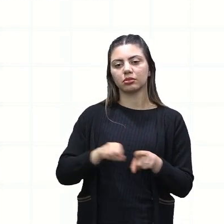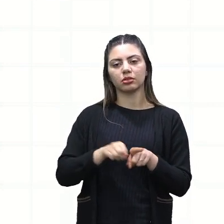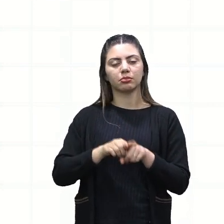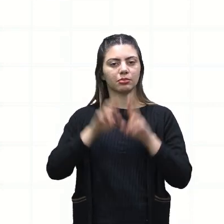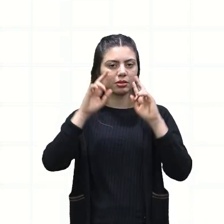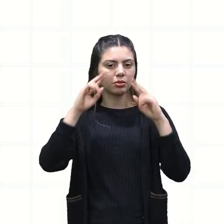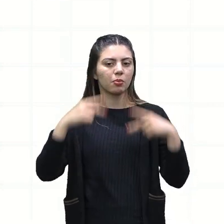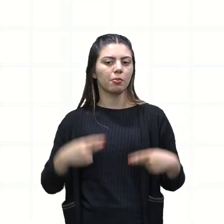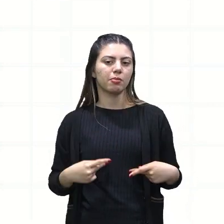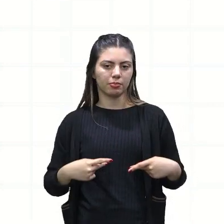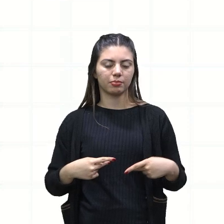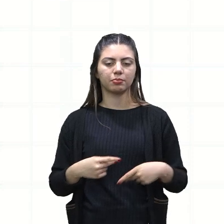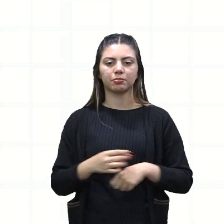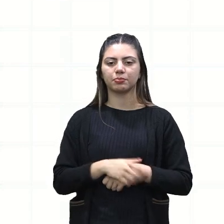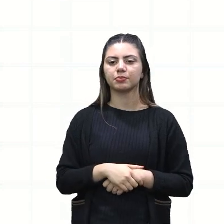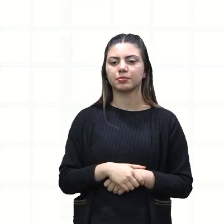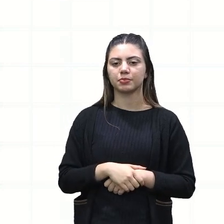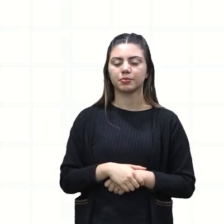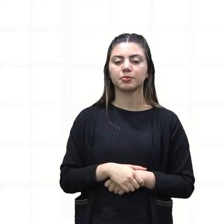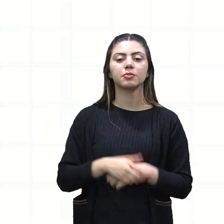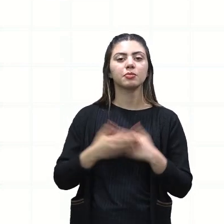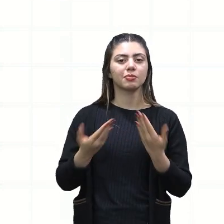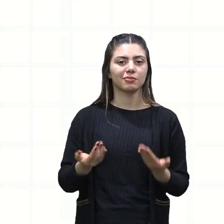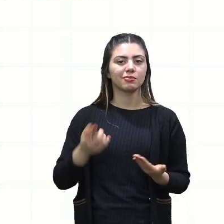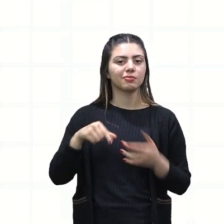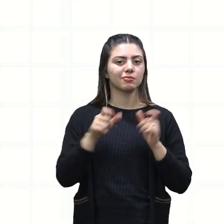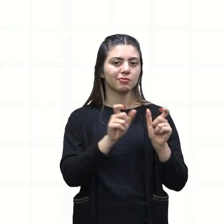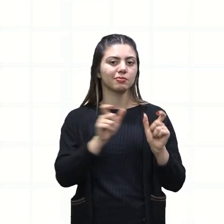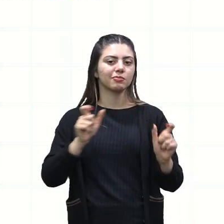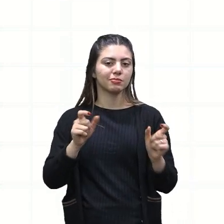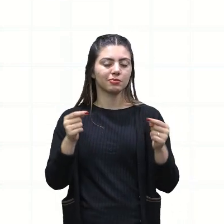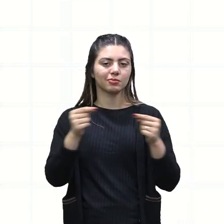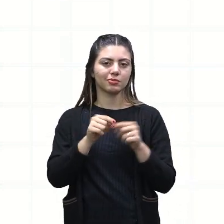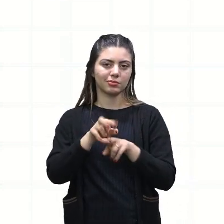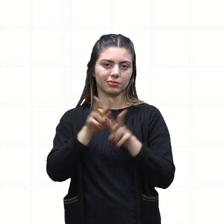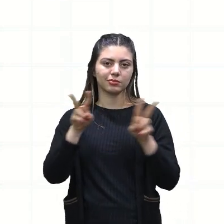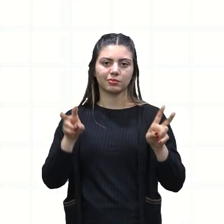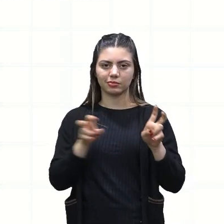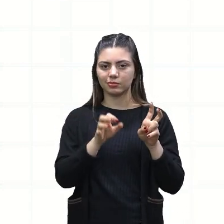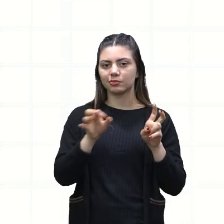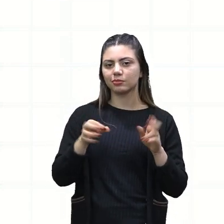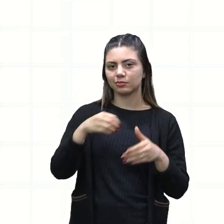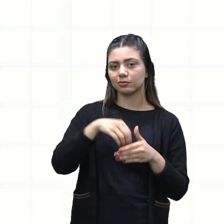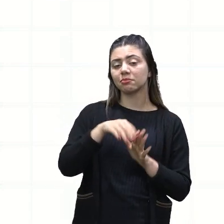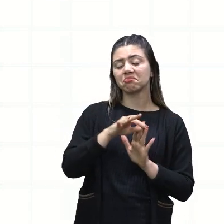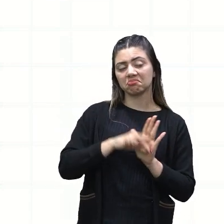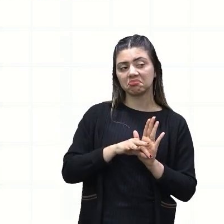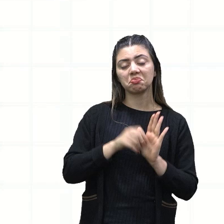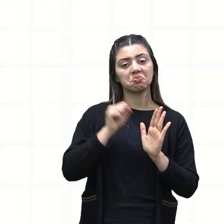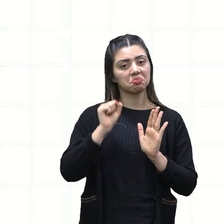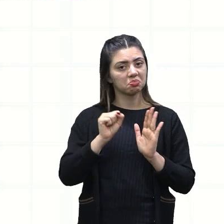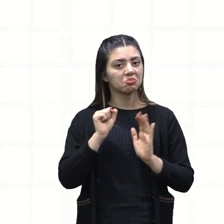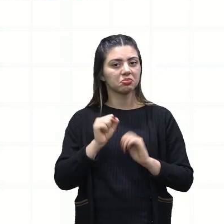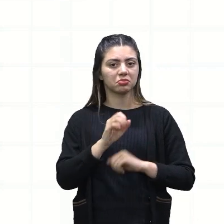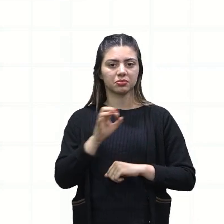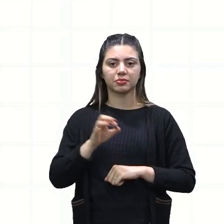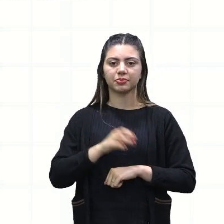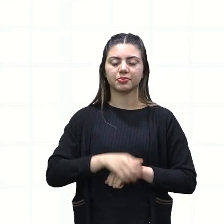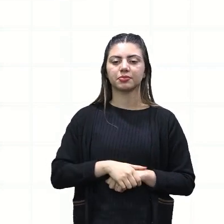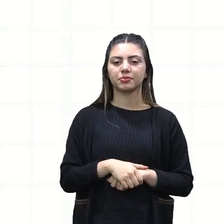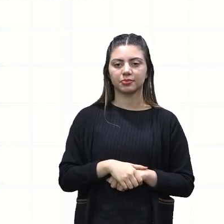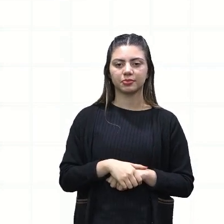e robots, certo? Então, são palavras relacionadas ao título. Então, provavelmente ela vai aparecer aí,